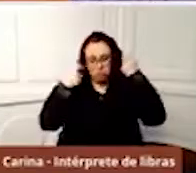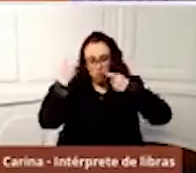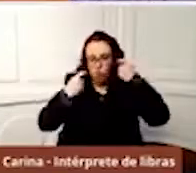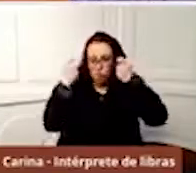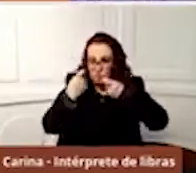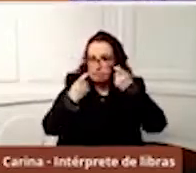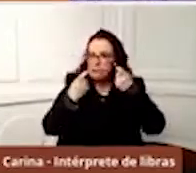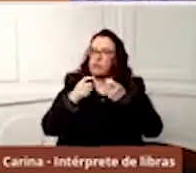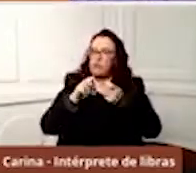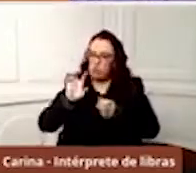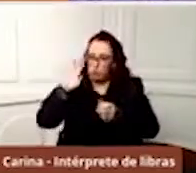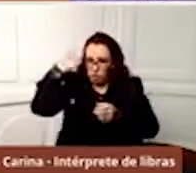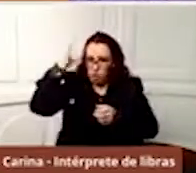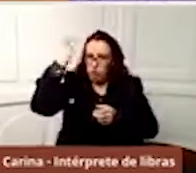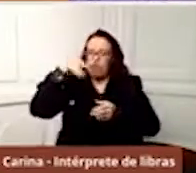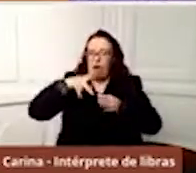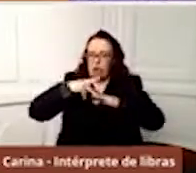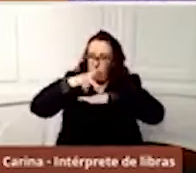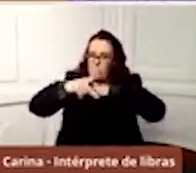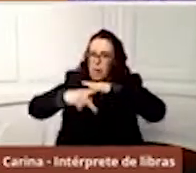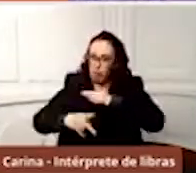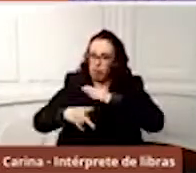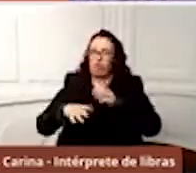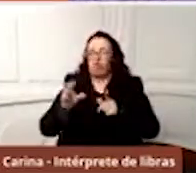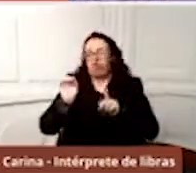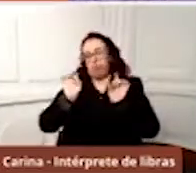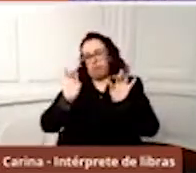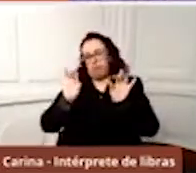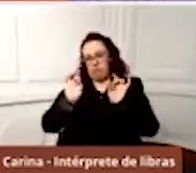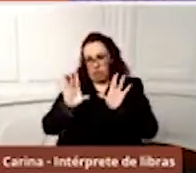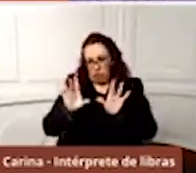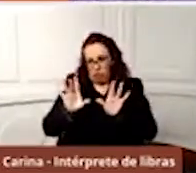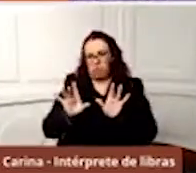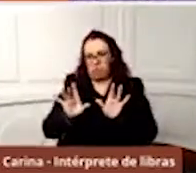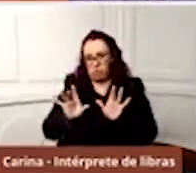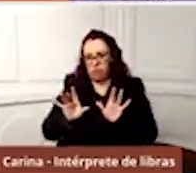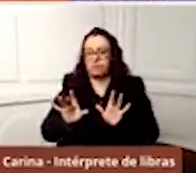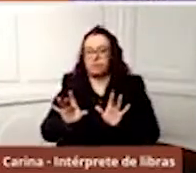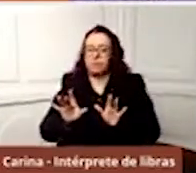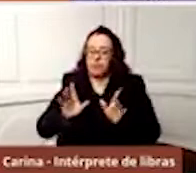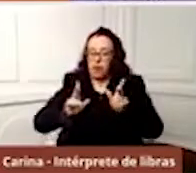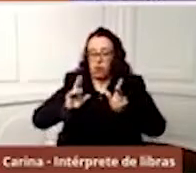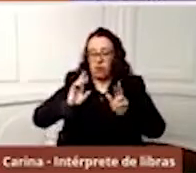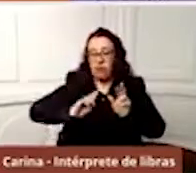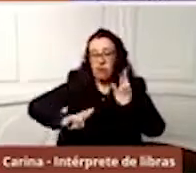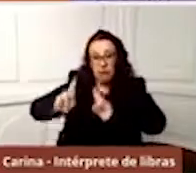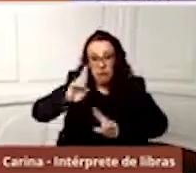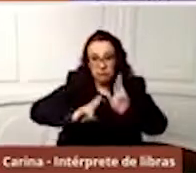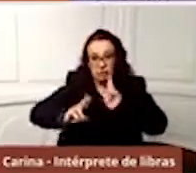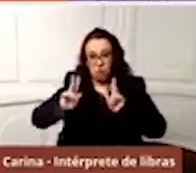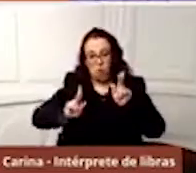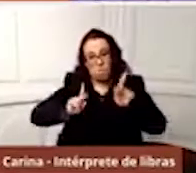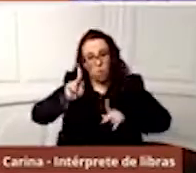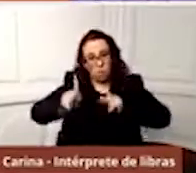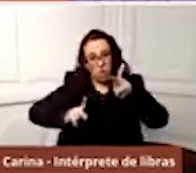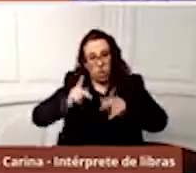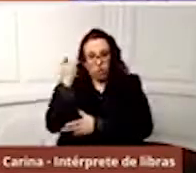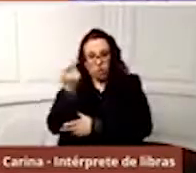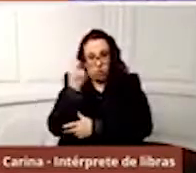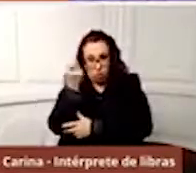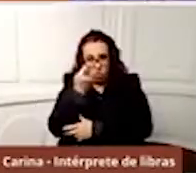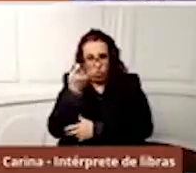de Passo Fundo especificamente. Em relação à população gaúcha, o percentual estimado é